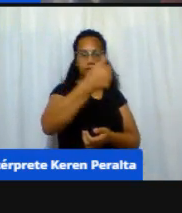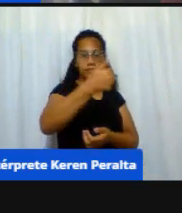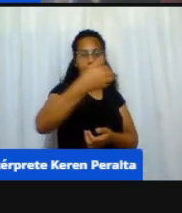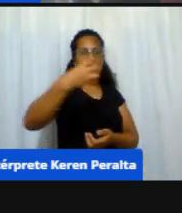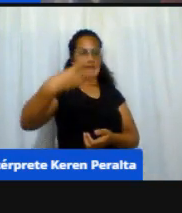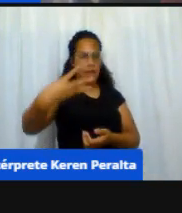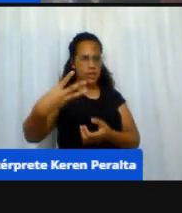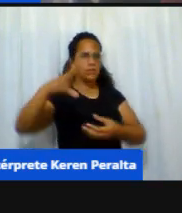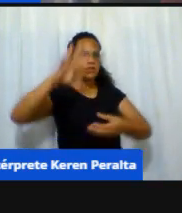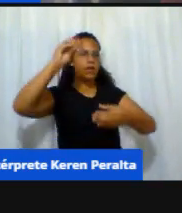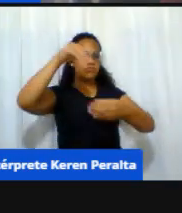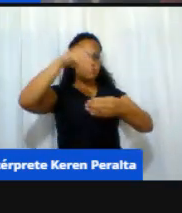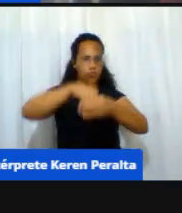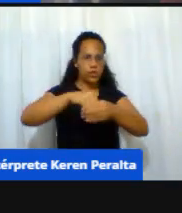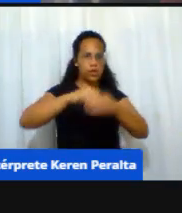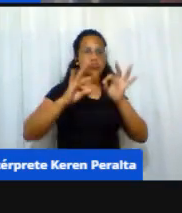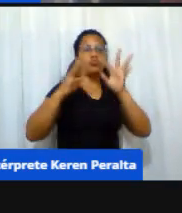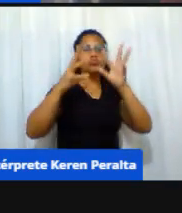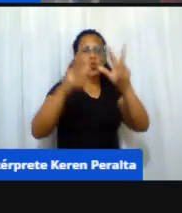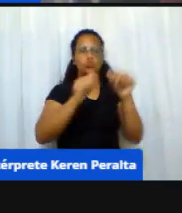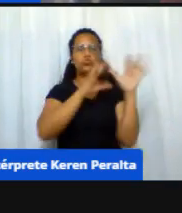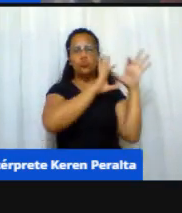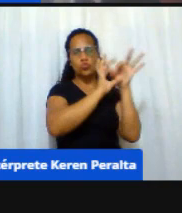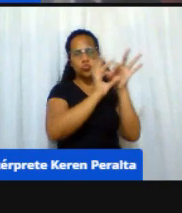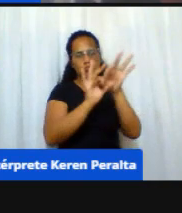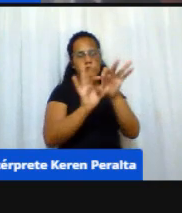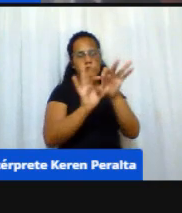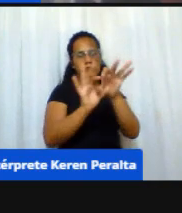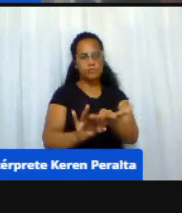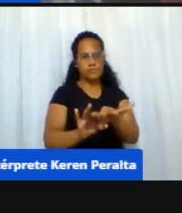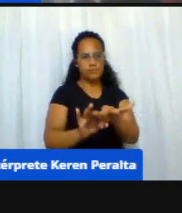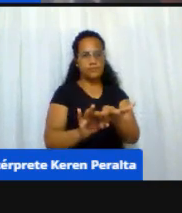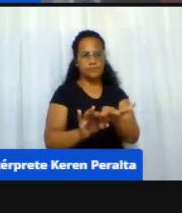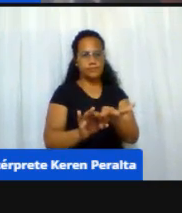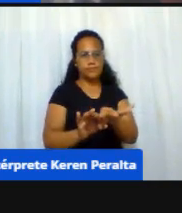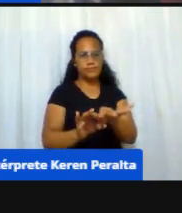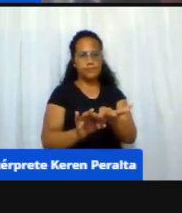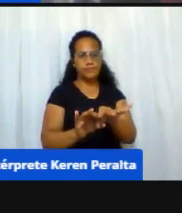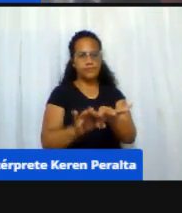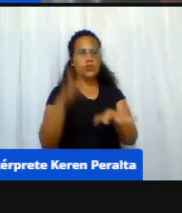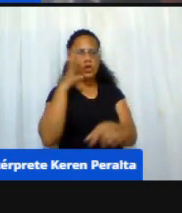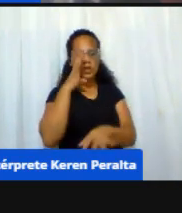de linguagem e análise linguística semiótica. Próxima lâmina.